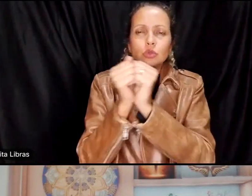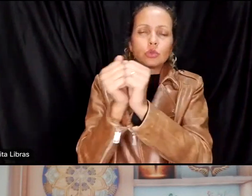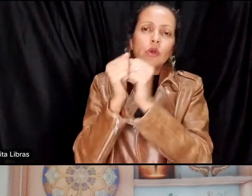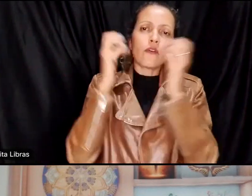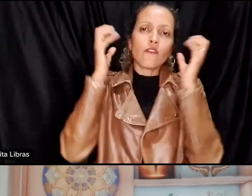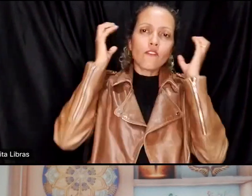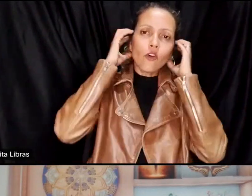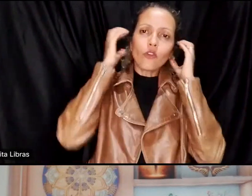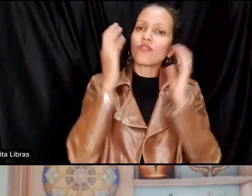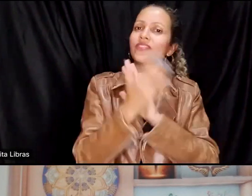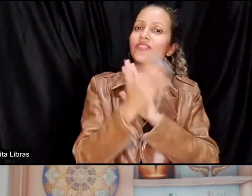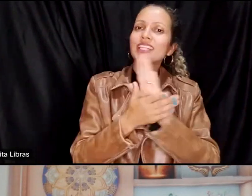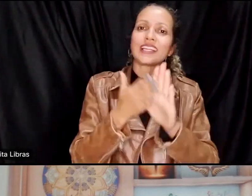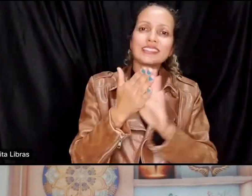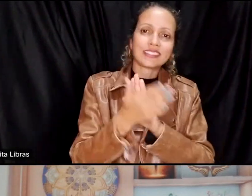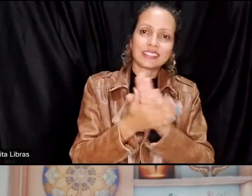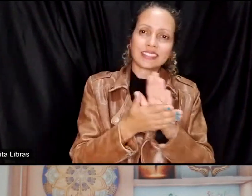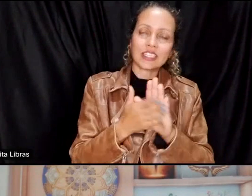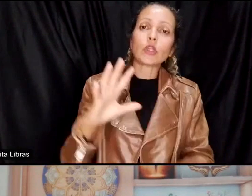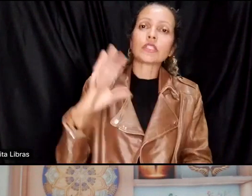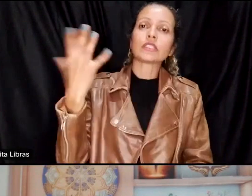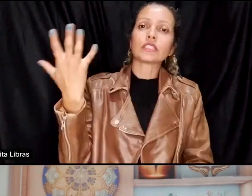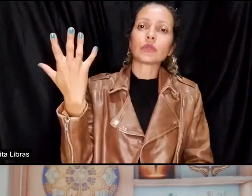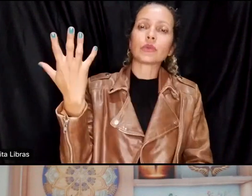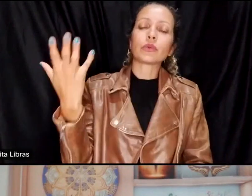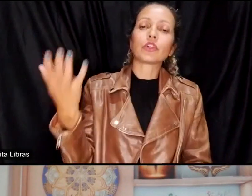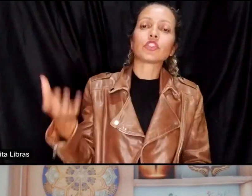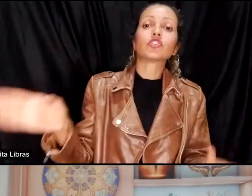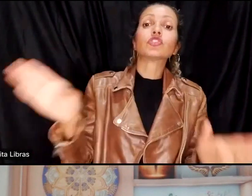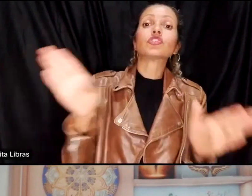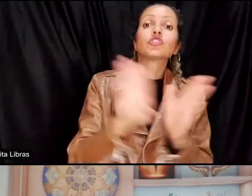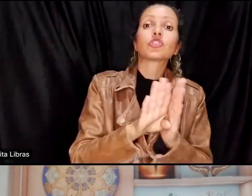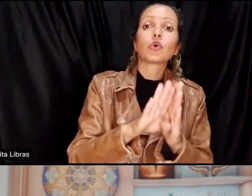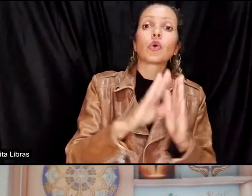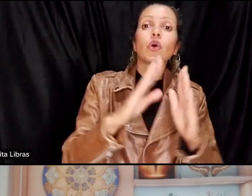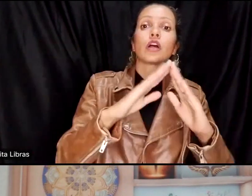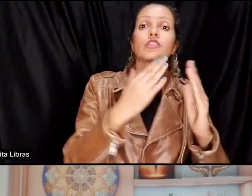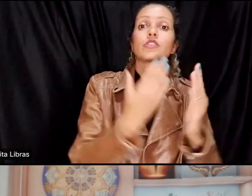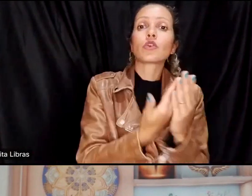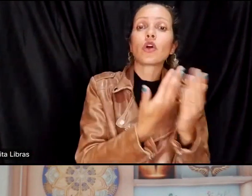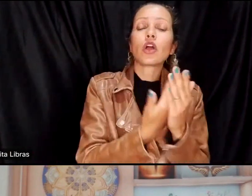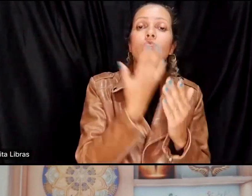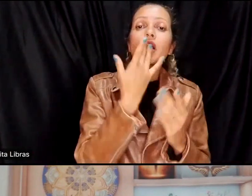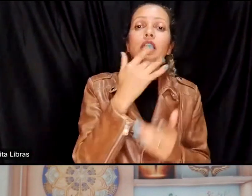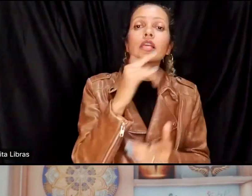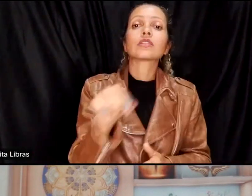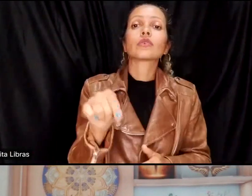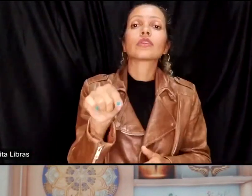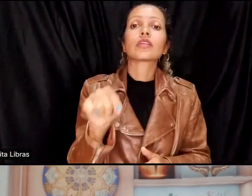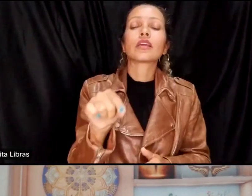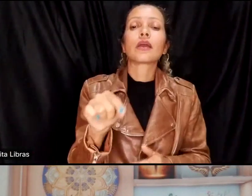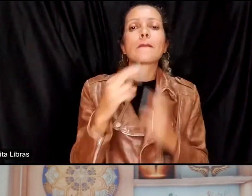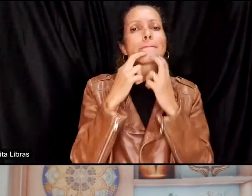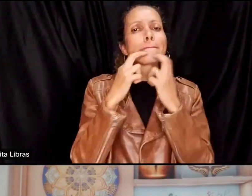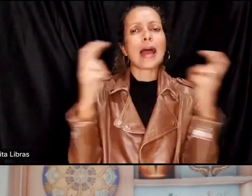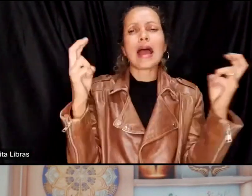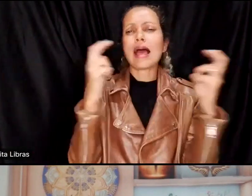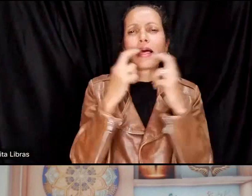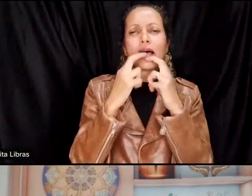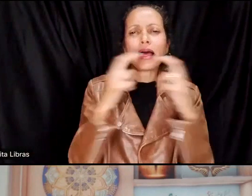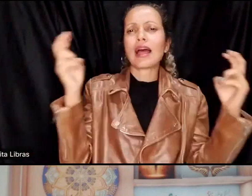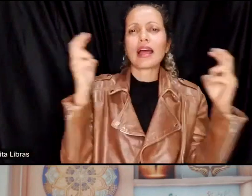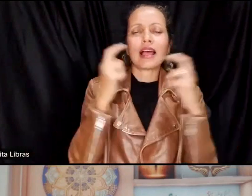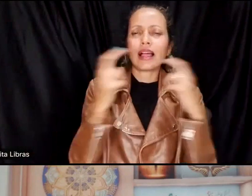e ela simplesmente só gritava. Só gritava. E a gente não entendia como que uma criança que tinha